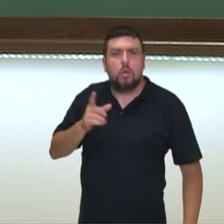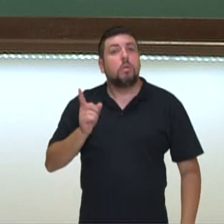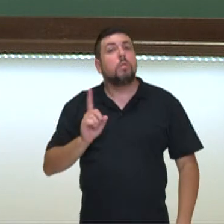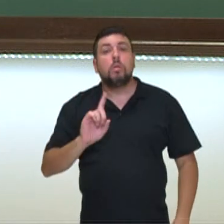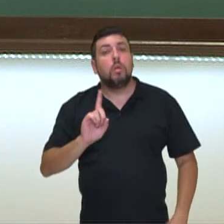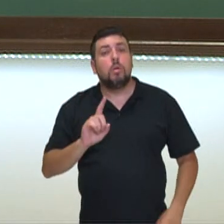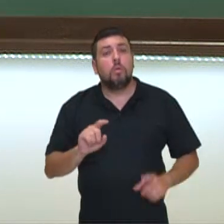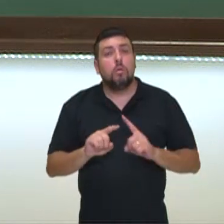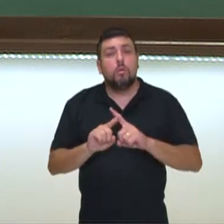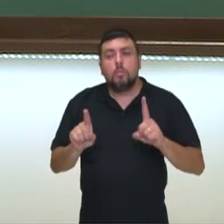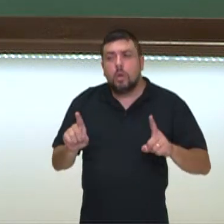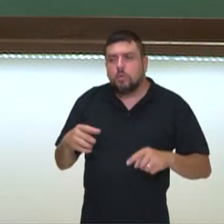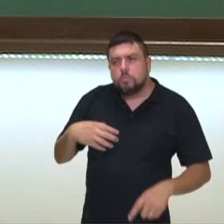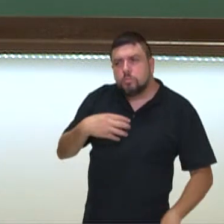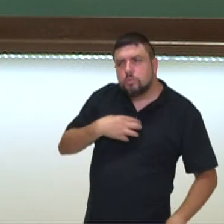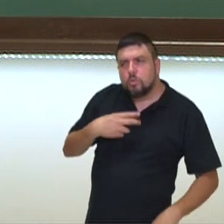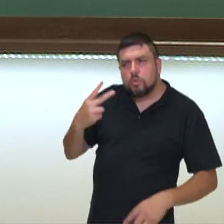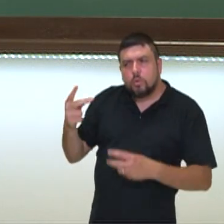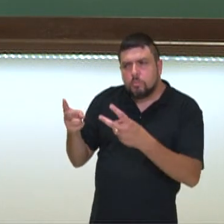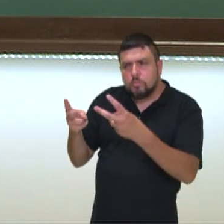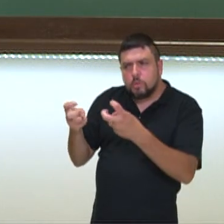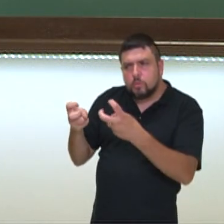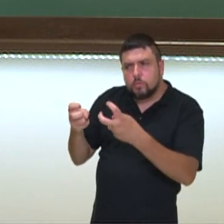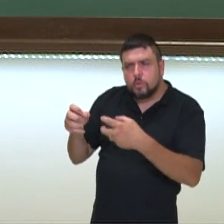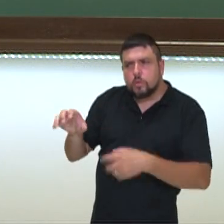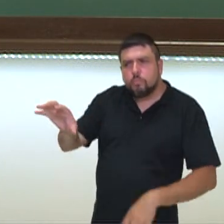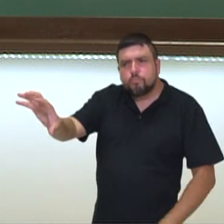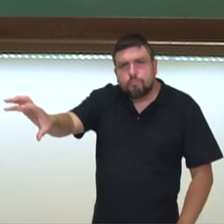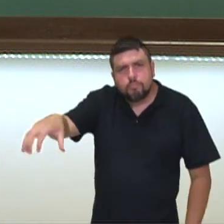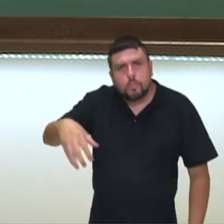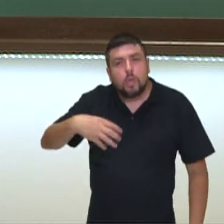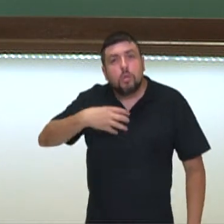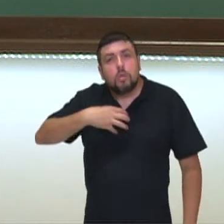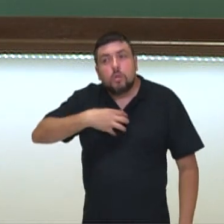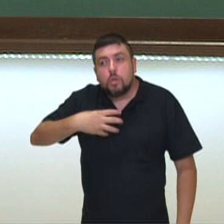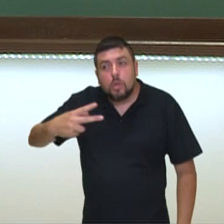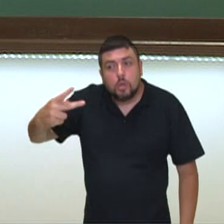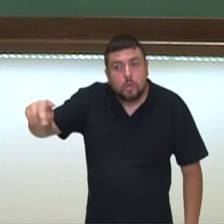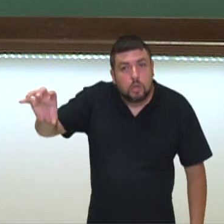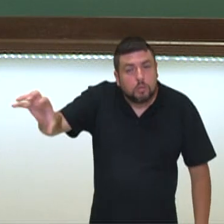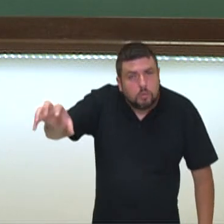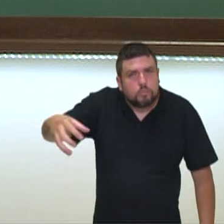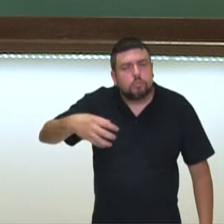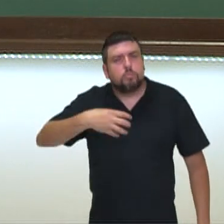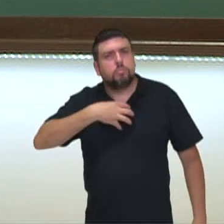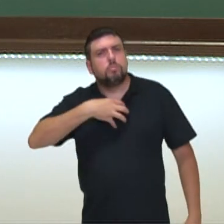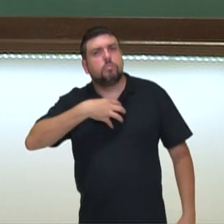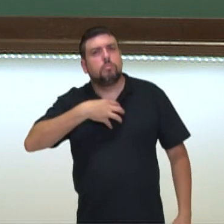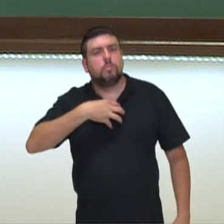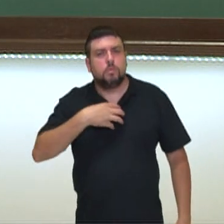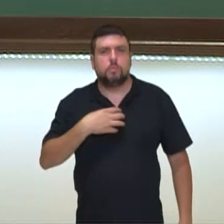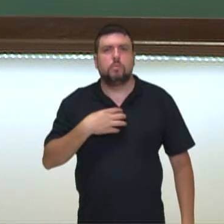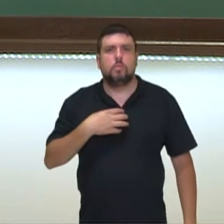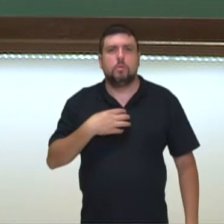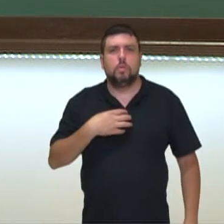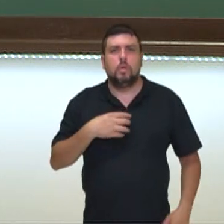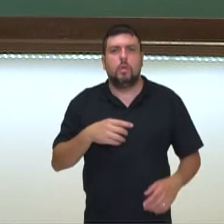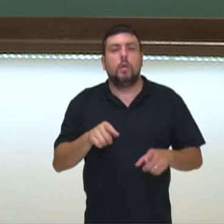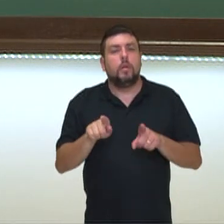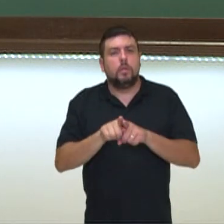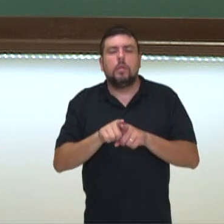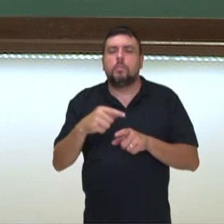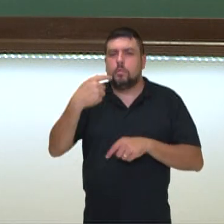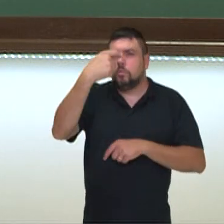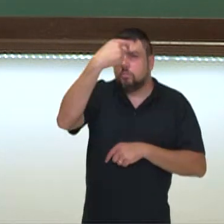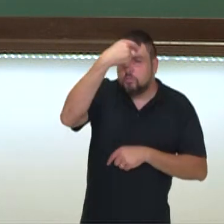olhar do outro, se colocar no lugar dele, né, naquele momento. E se refere também ao aspecto